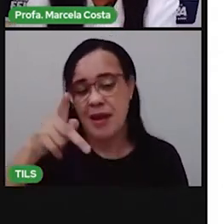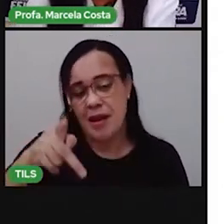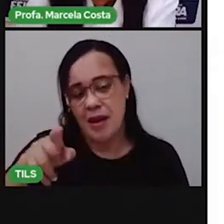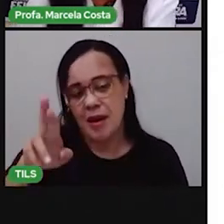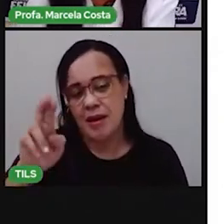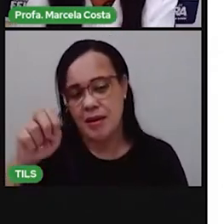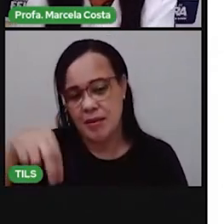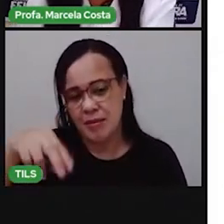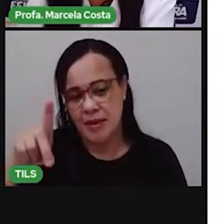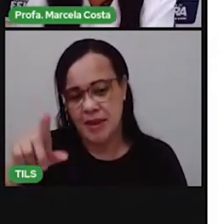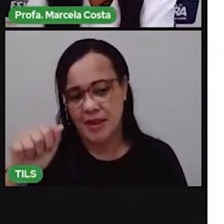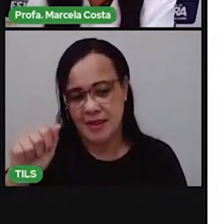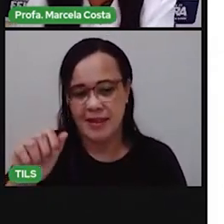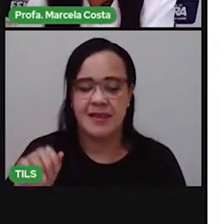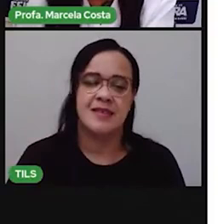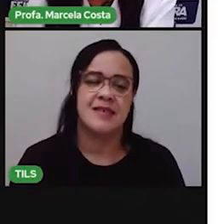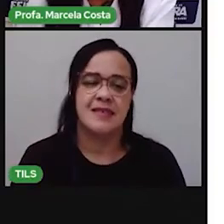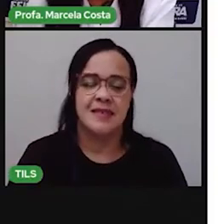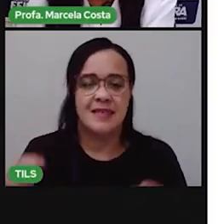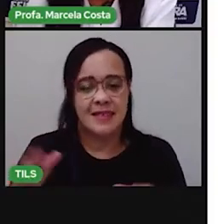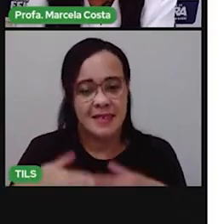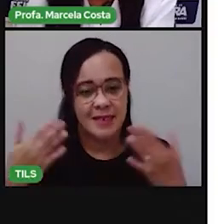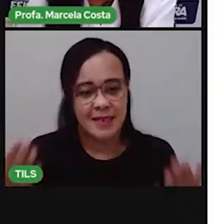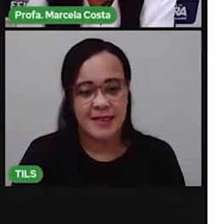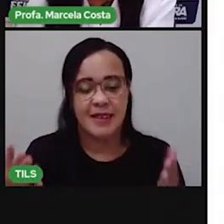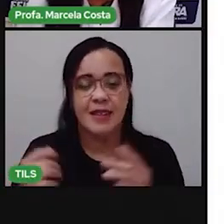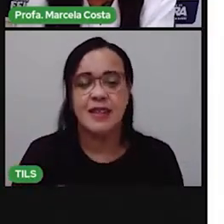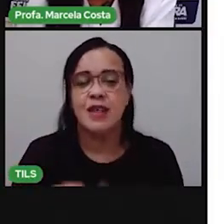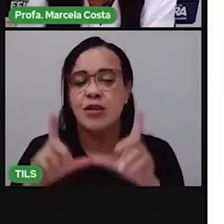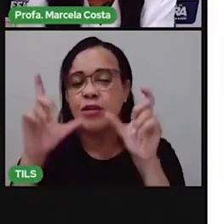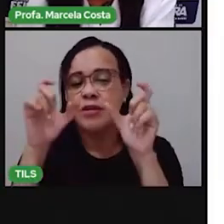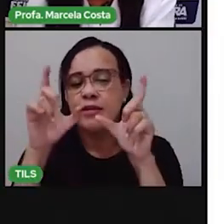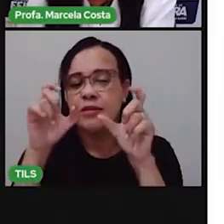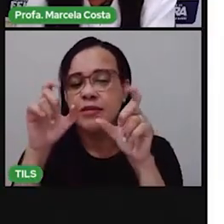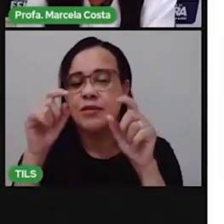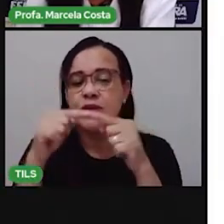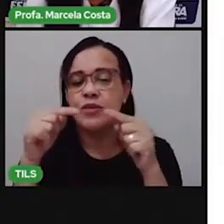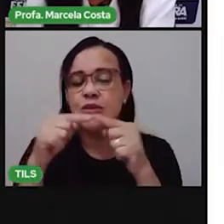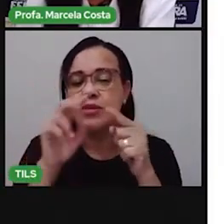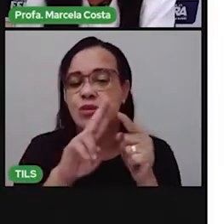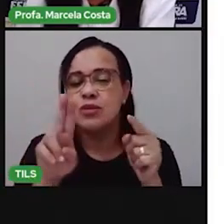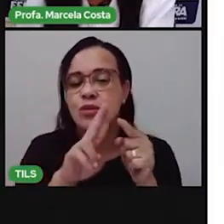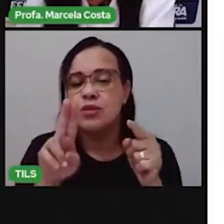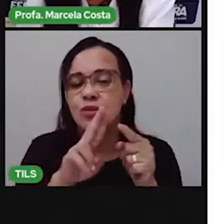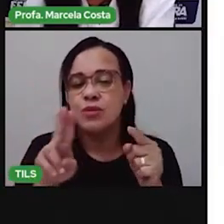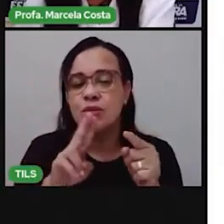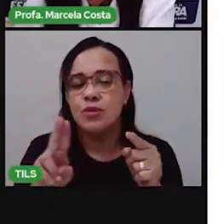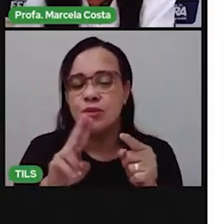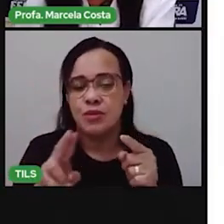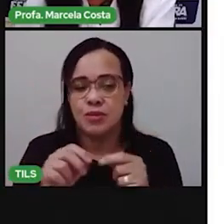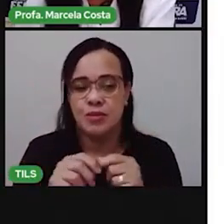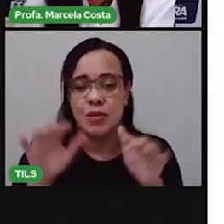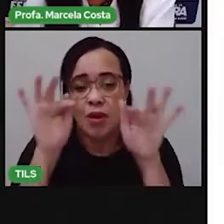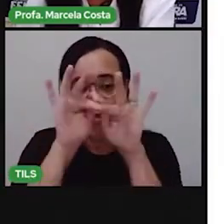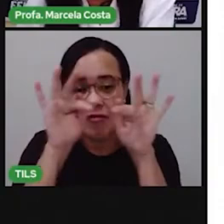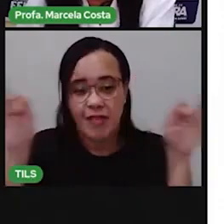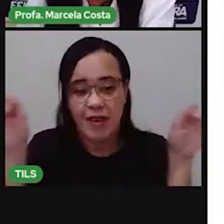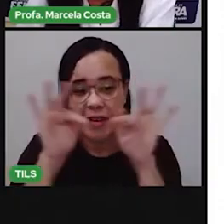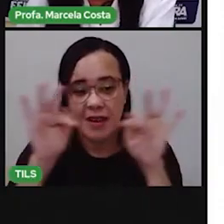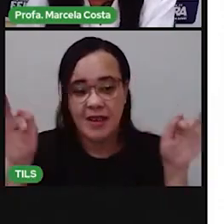Então, eu já tenho aqui essa imagem. Qual é o nome dessa figura? e escreva uma frase com